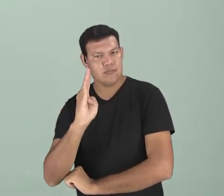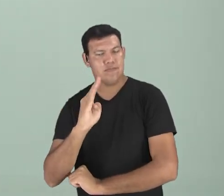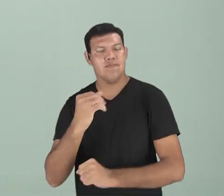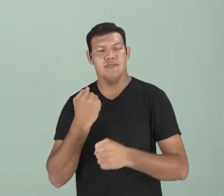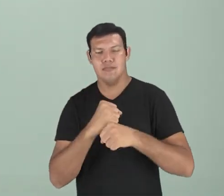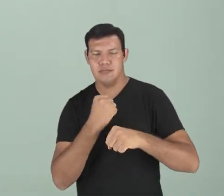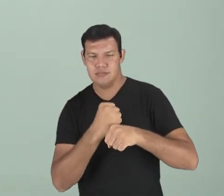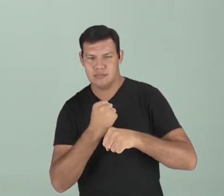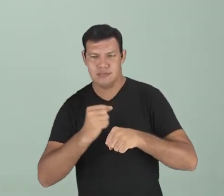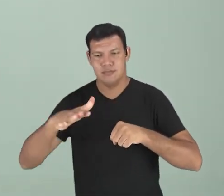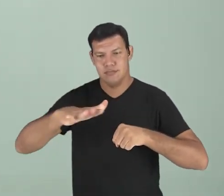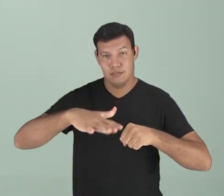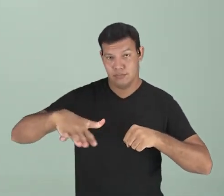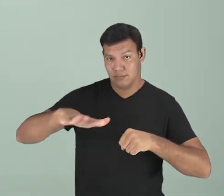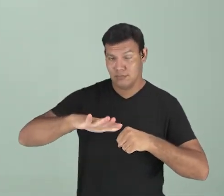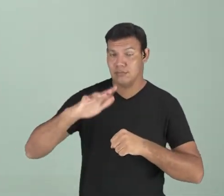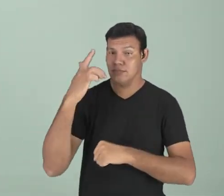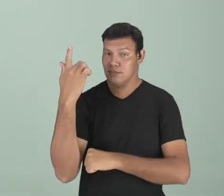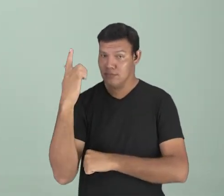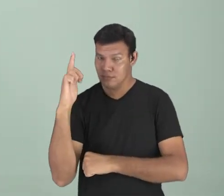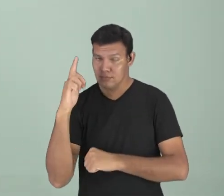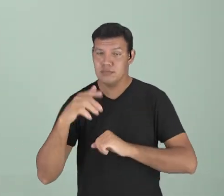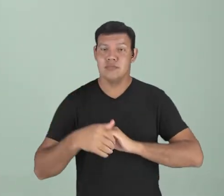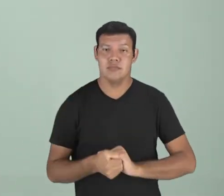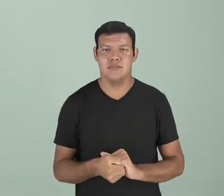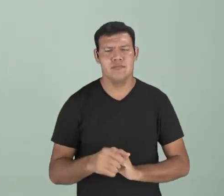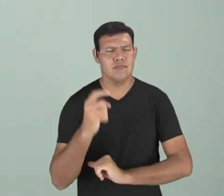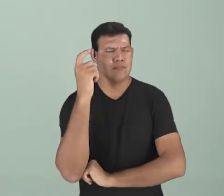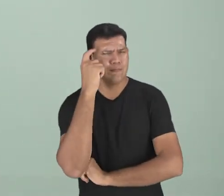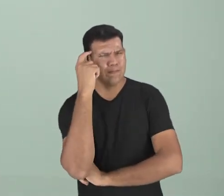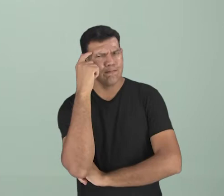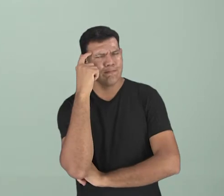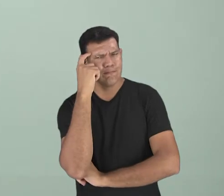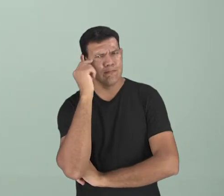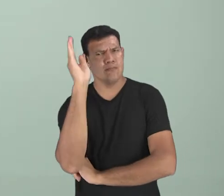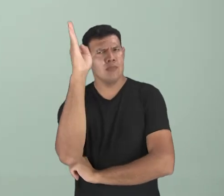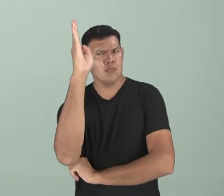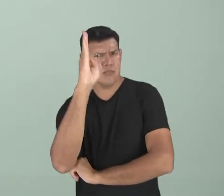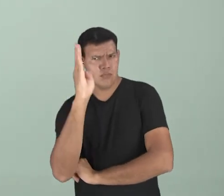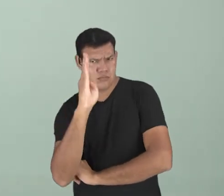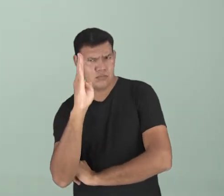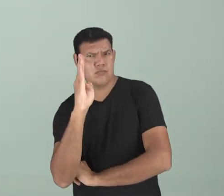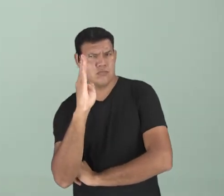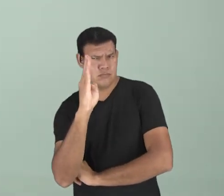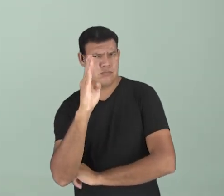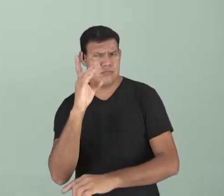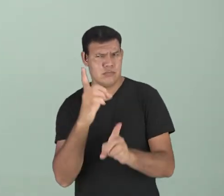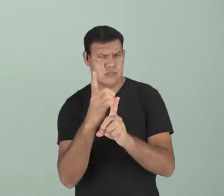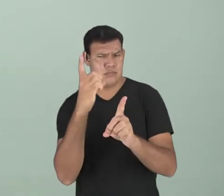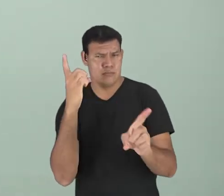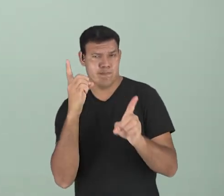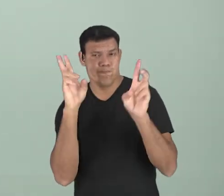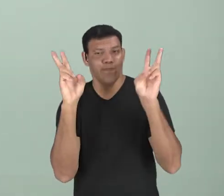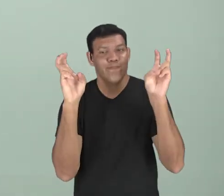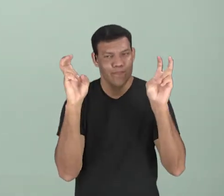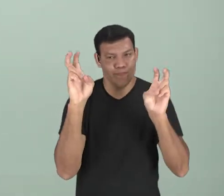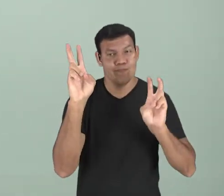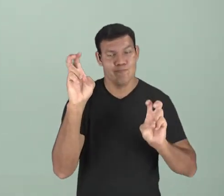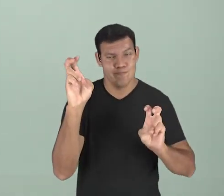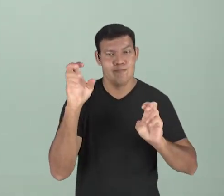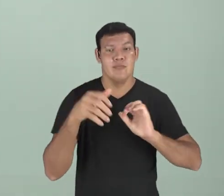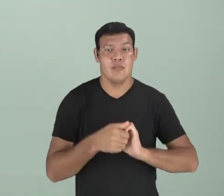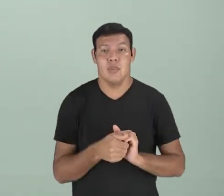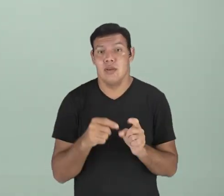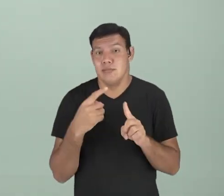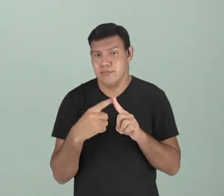nosso espaço geográfico brasileiro. Se a gente pensar, o Brasil foi descoberto, entre aspas, e a gente já discutiu aqui por